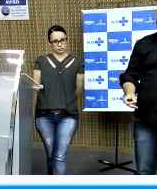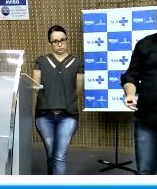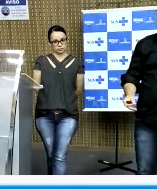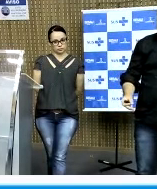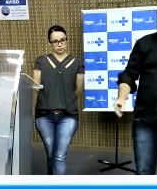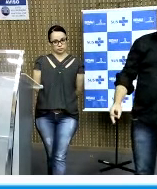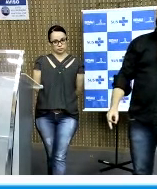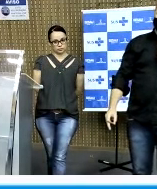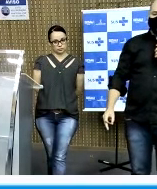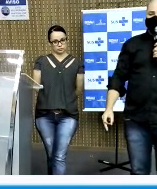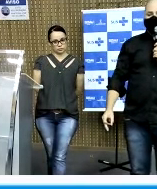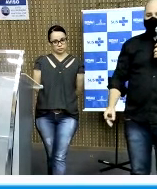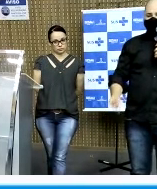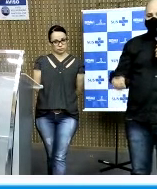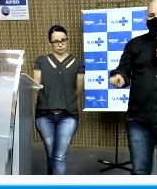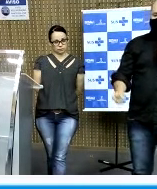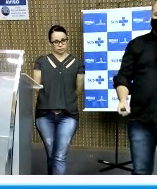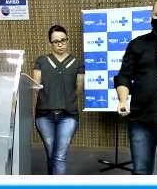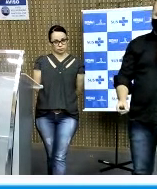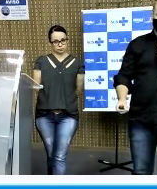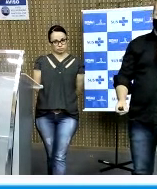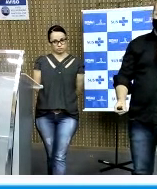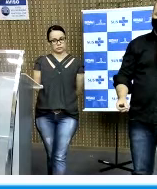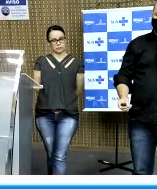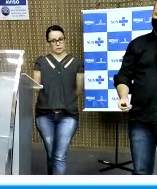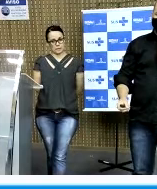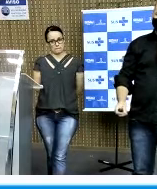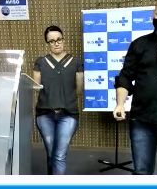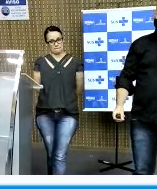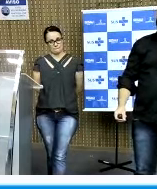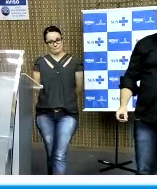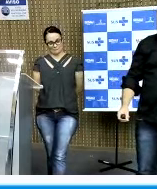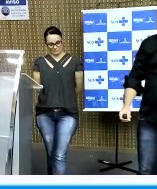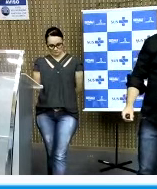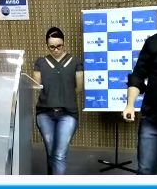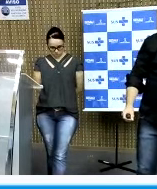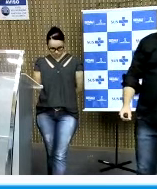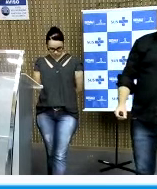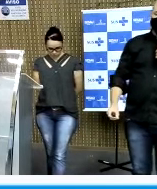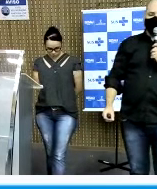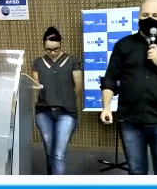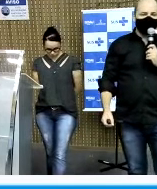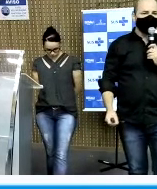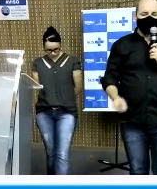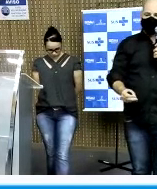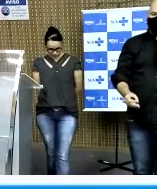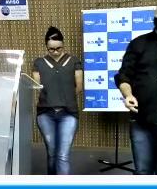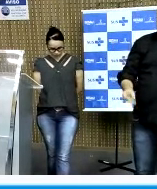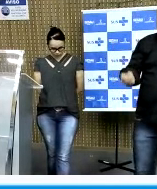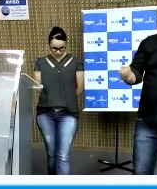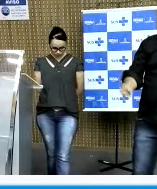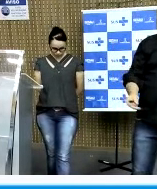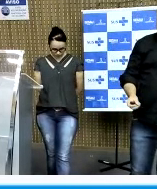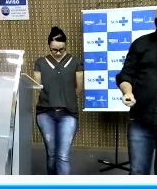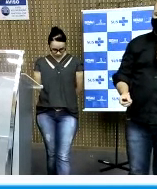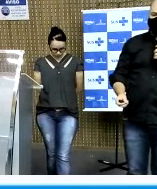por mim mesmo. Óbito fetal, eu tenho 3 óbitos fetais em 2020, óbito infantil, 2 em